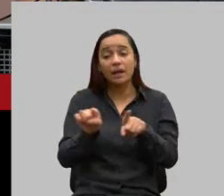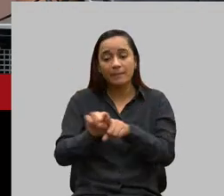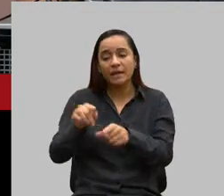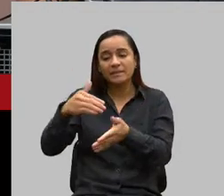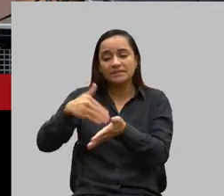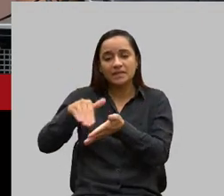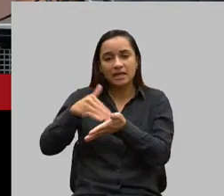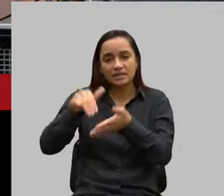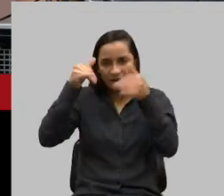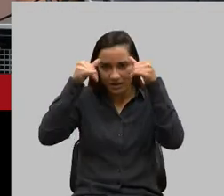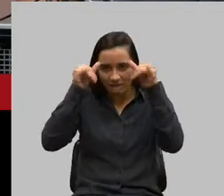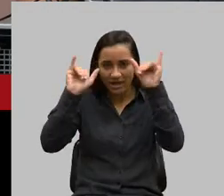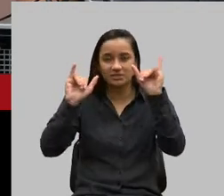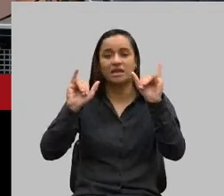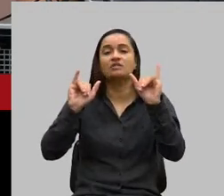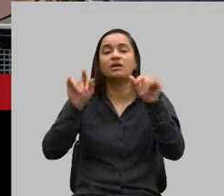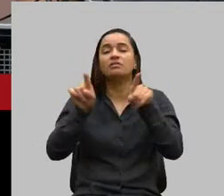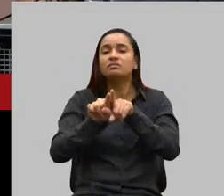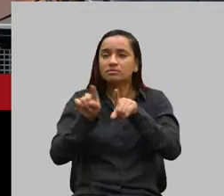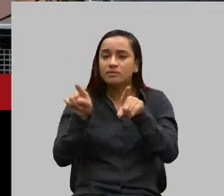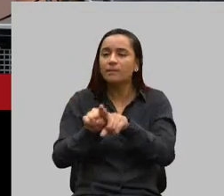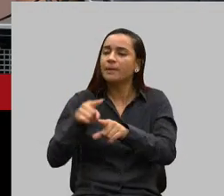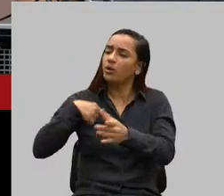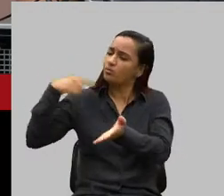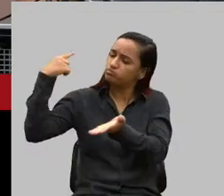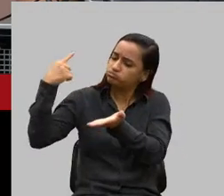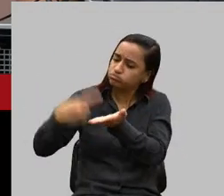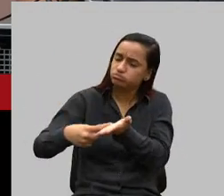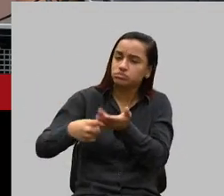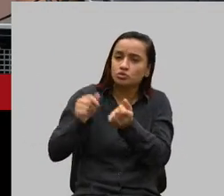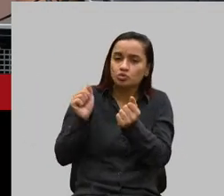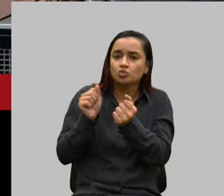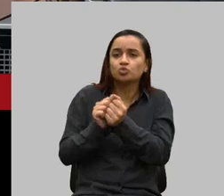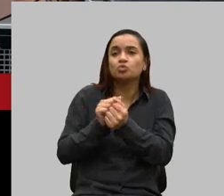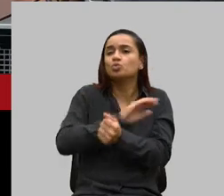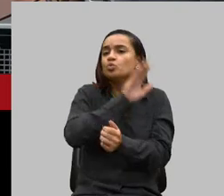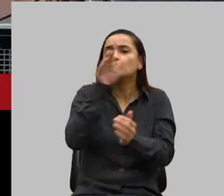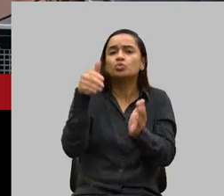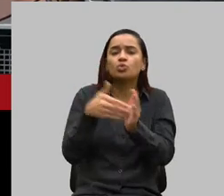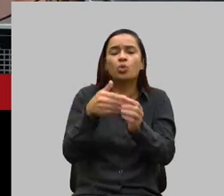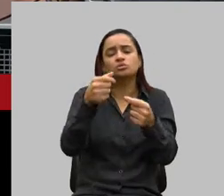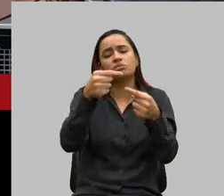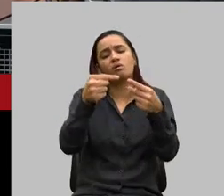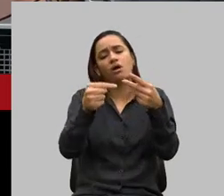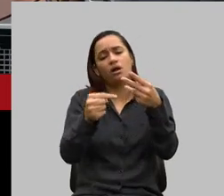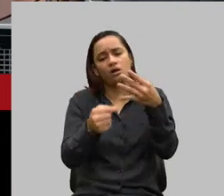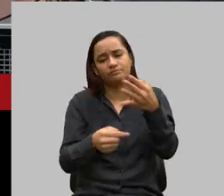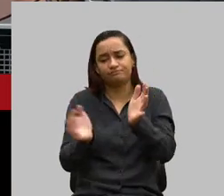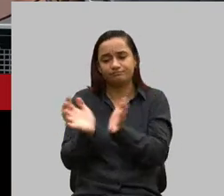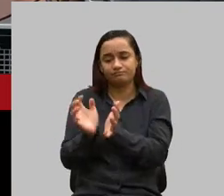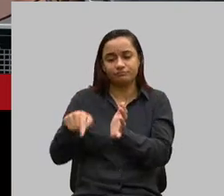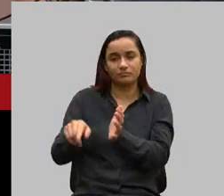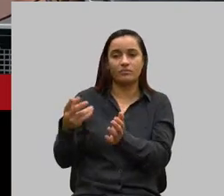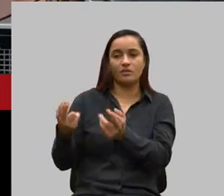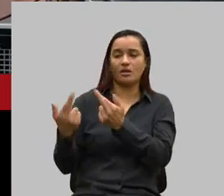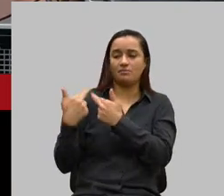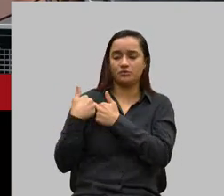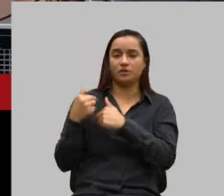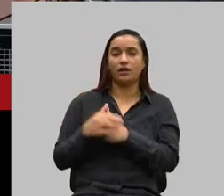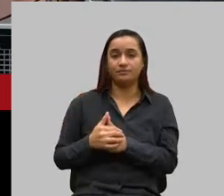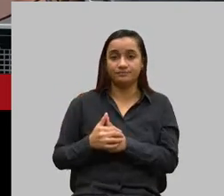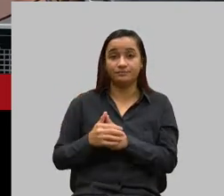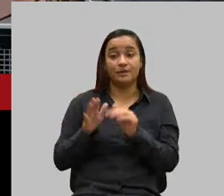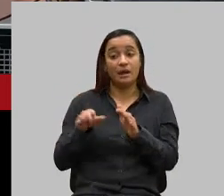comprometida né com todas as questões afetas a sua área mas com um viés de